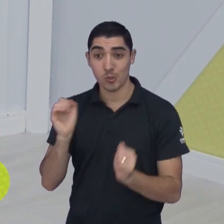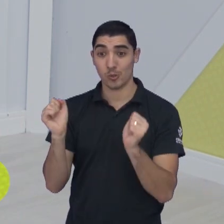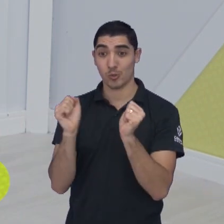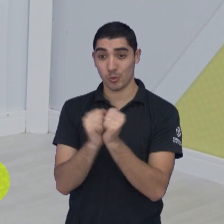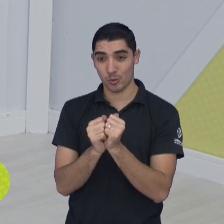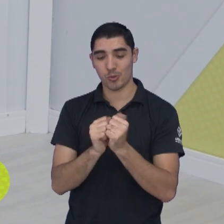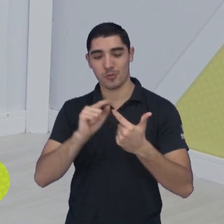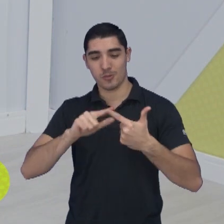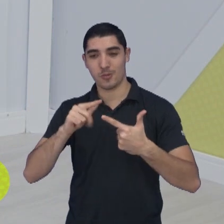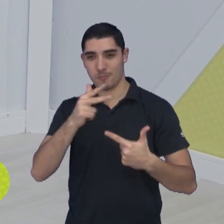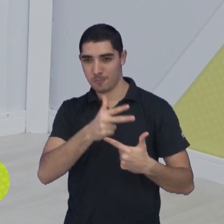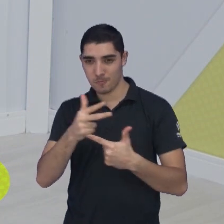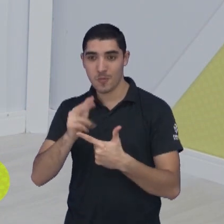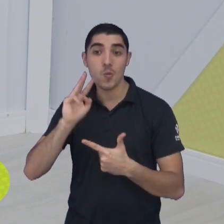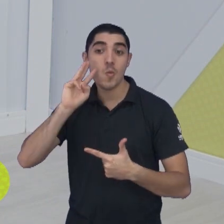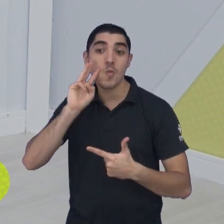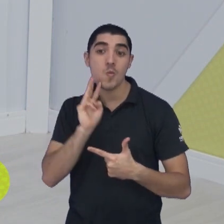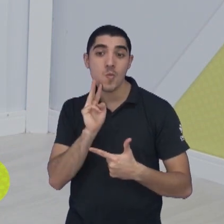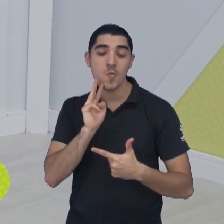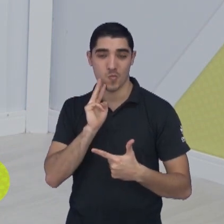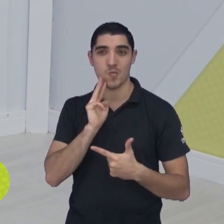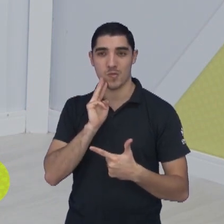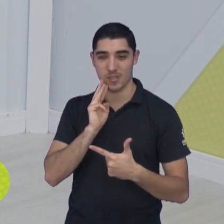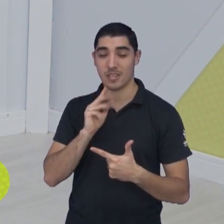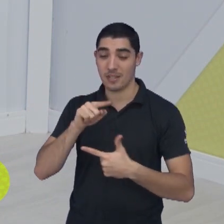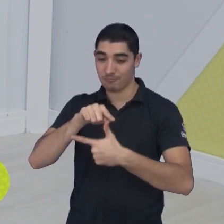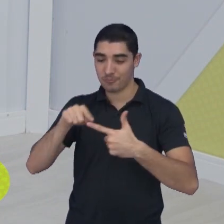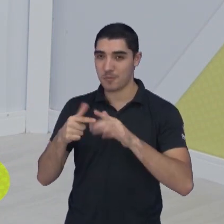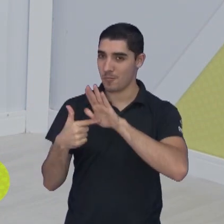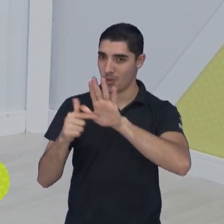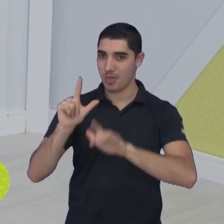com o nosso William Almeida. Vão trazer todos os detalhes para você na próxima segunda, tá certo?